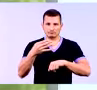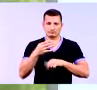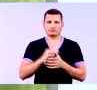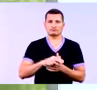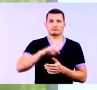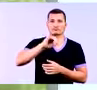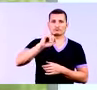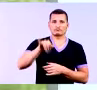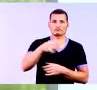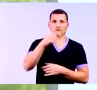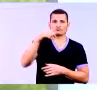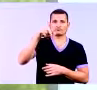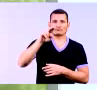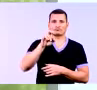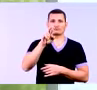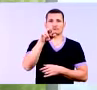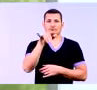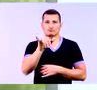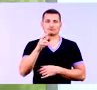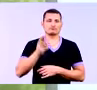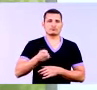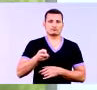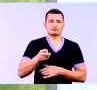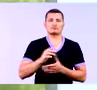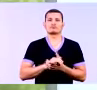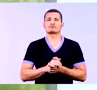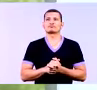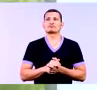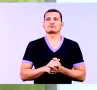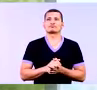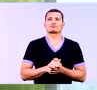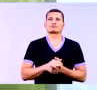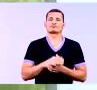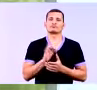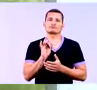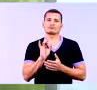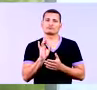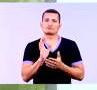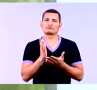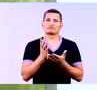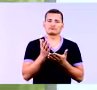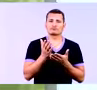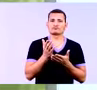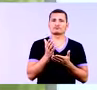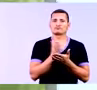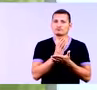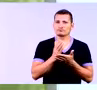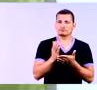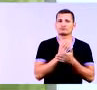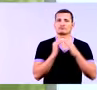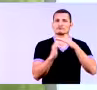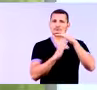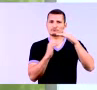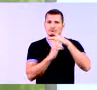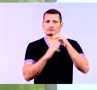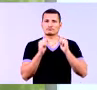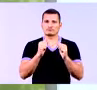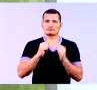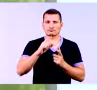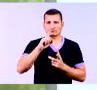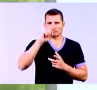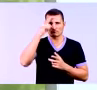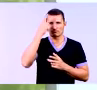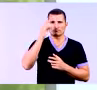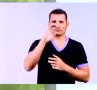coisa. Normalmente o jQuery possui tudo, porém alguma empresa, uma ou outra, pode criar